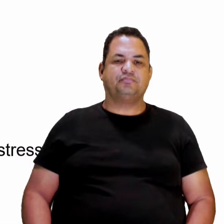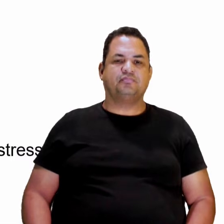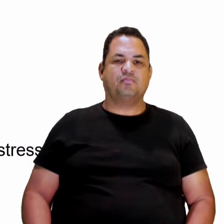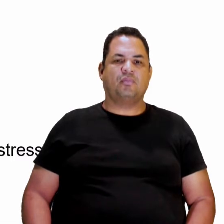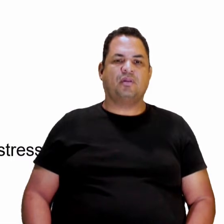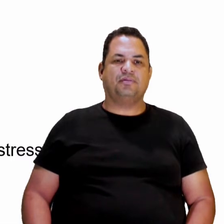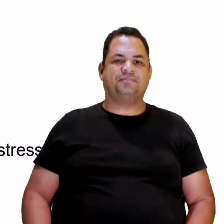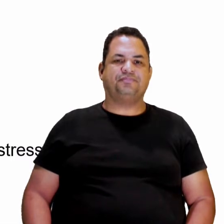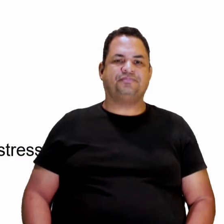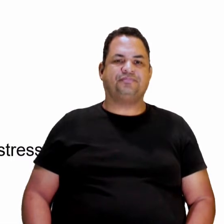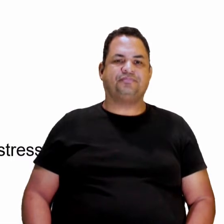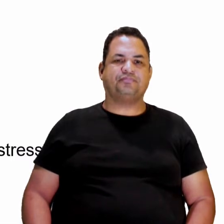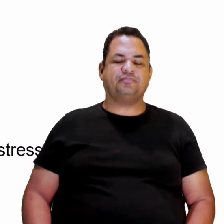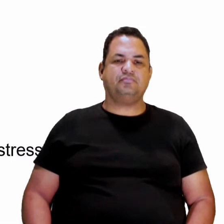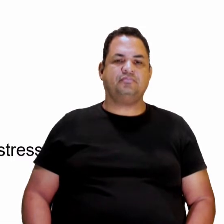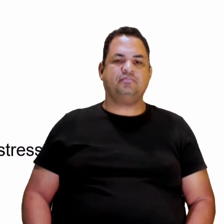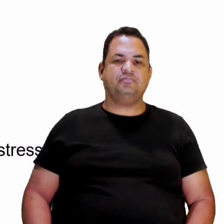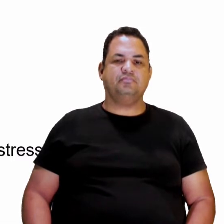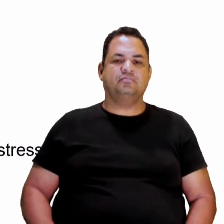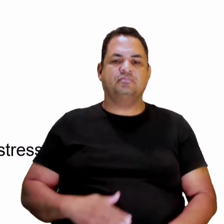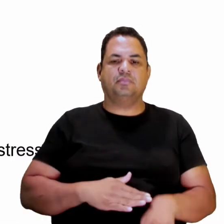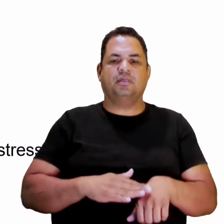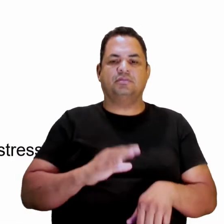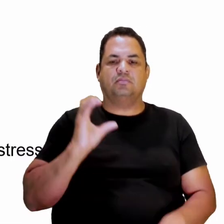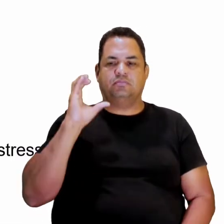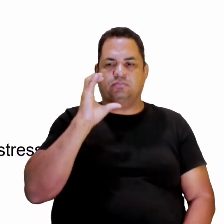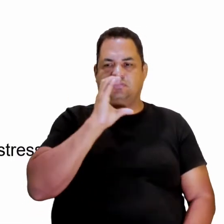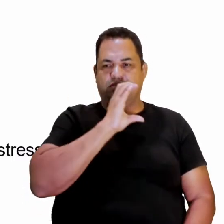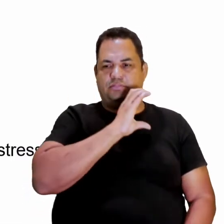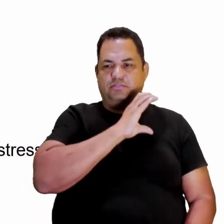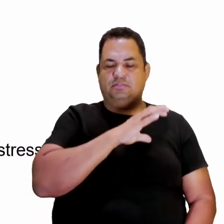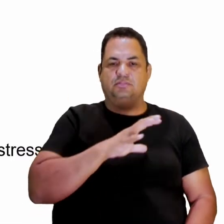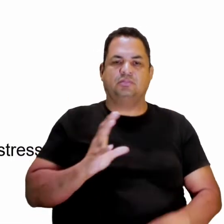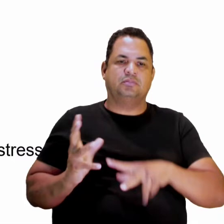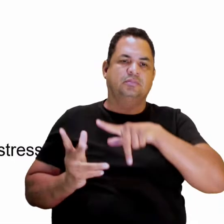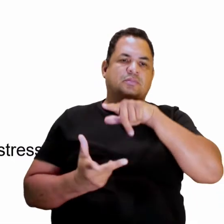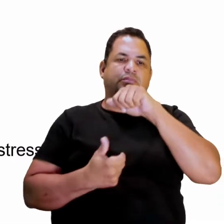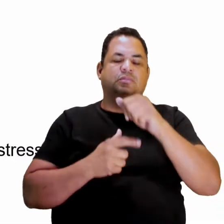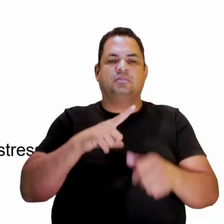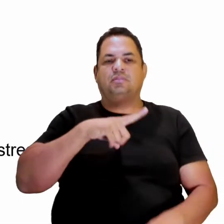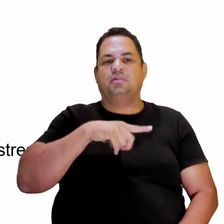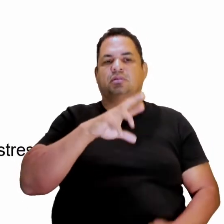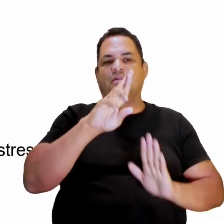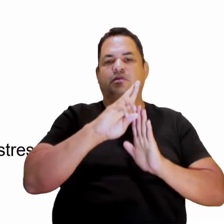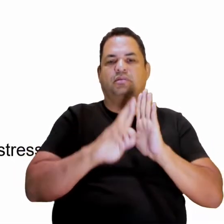ficando warmer, mais quente. E aí temos aquela regra. Que regra é